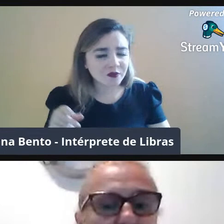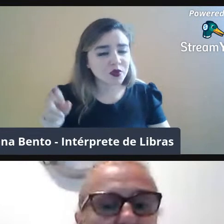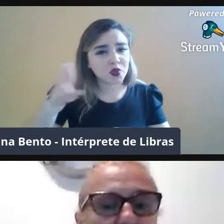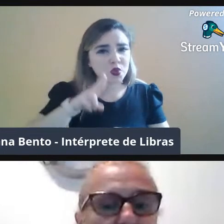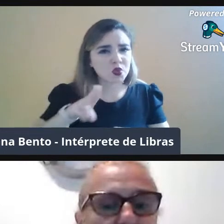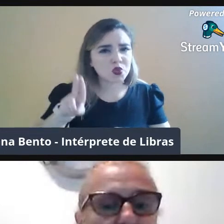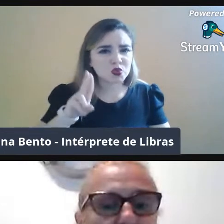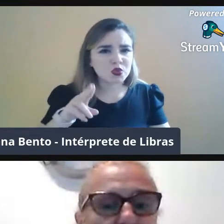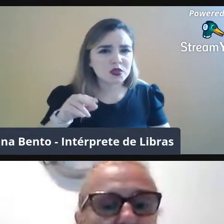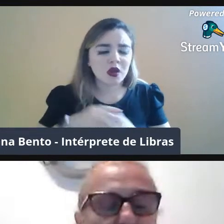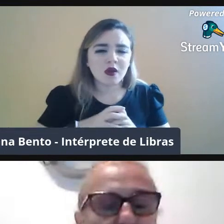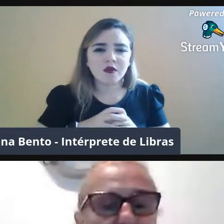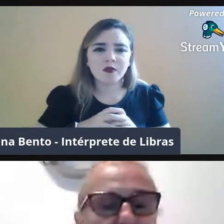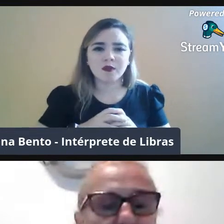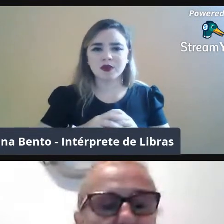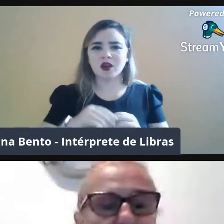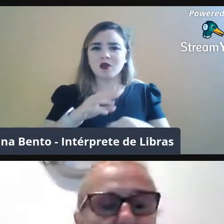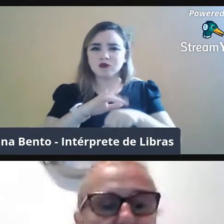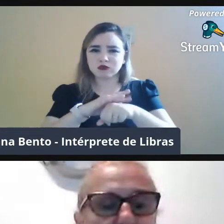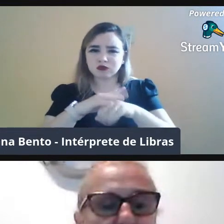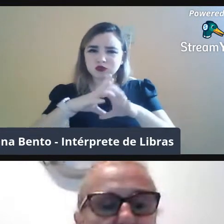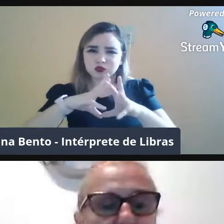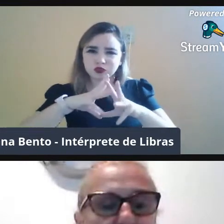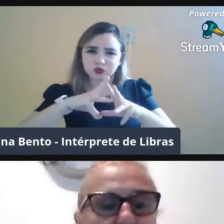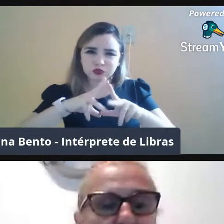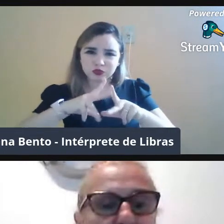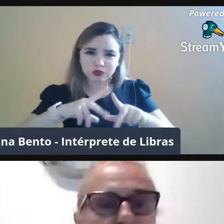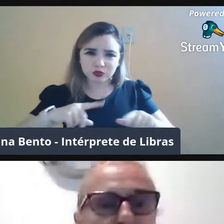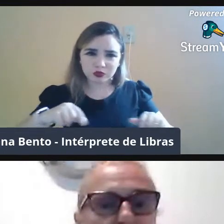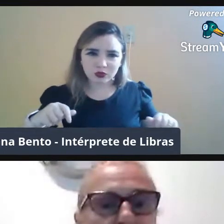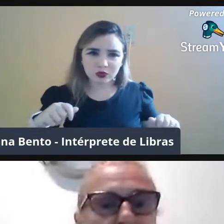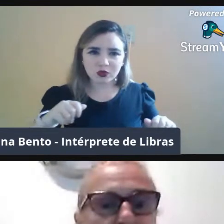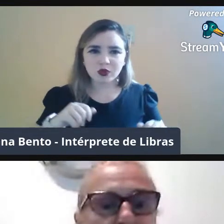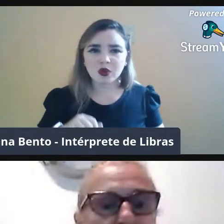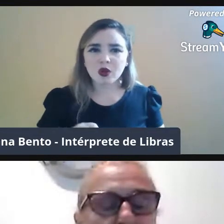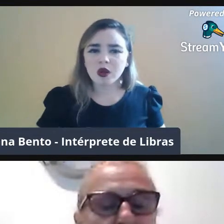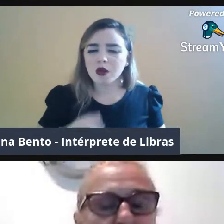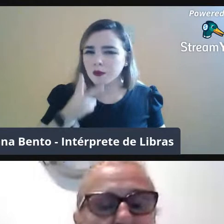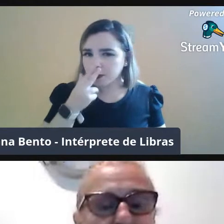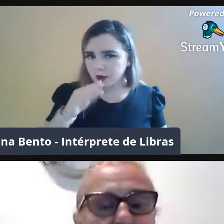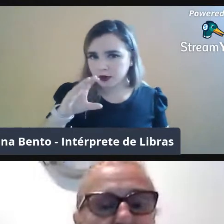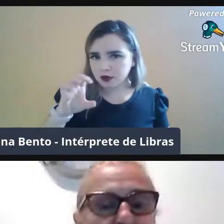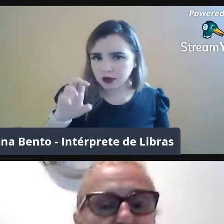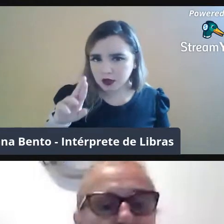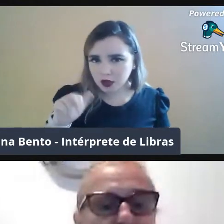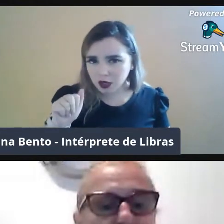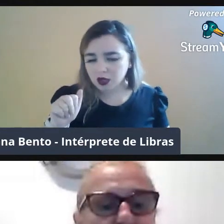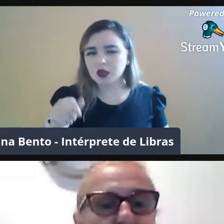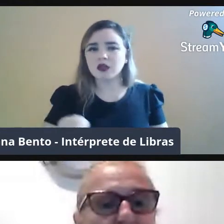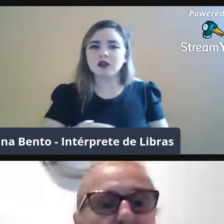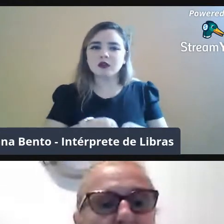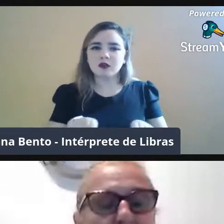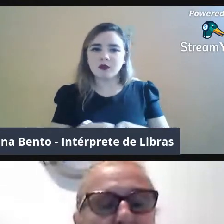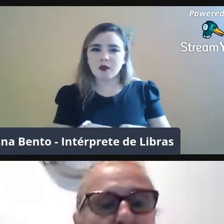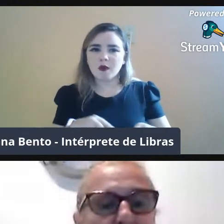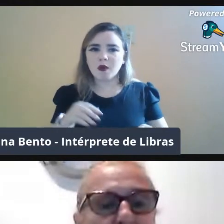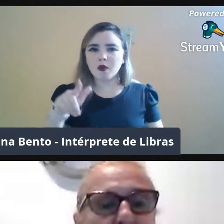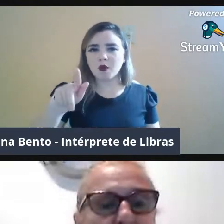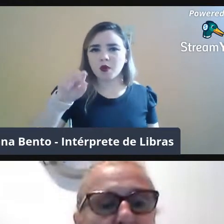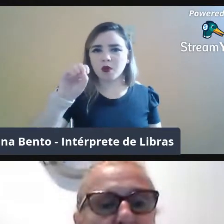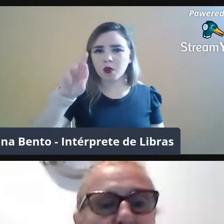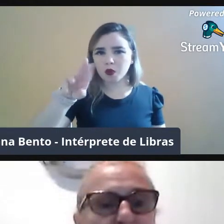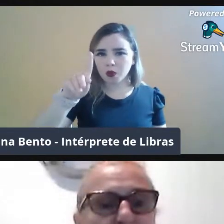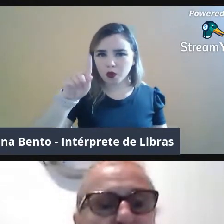de... Para curá-lo, eles usavam material tipo assim, cera e gordura para fazer